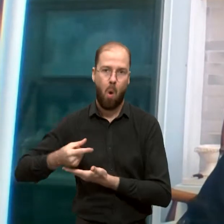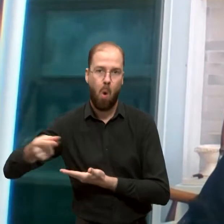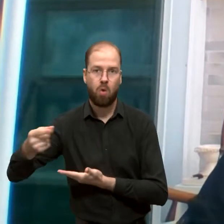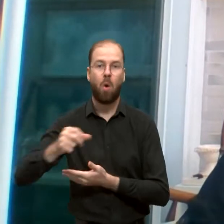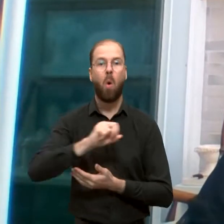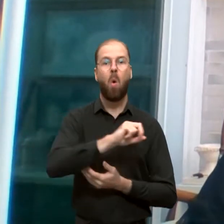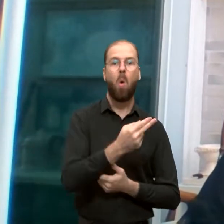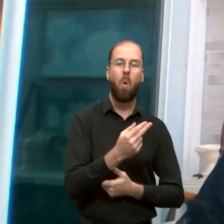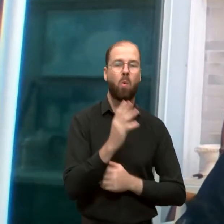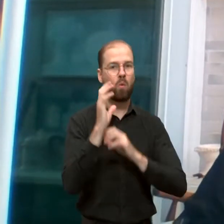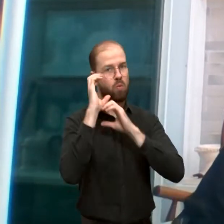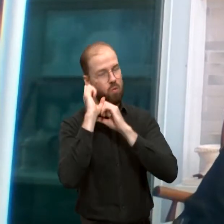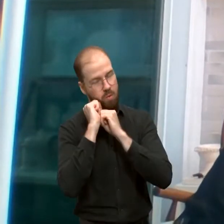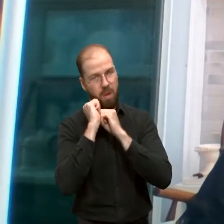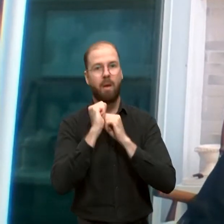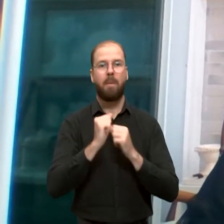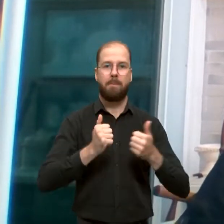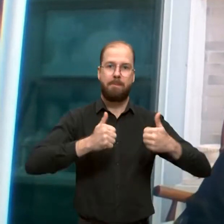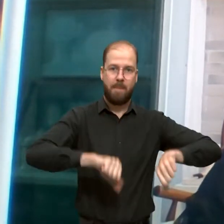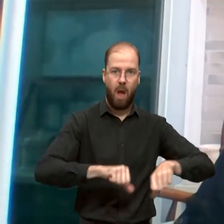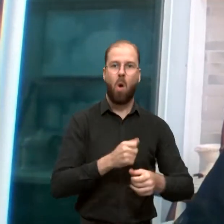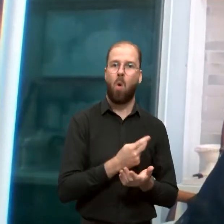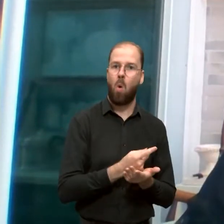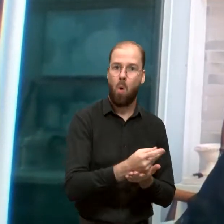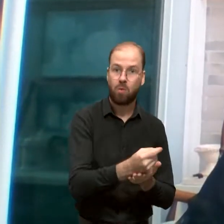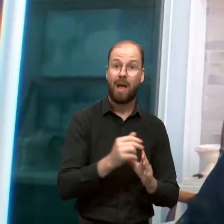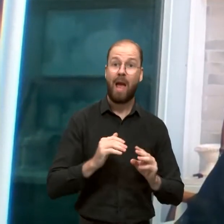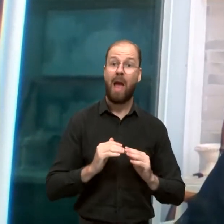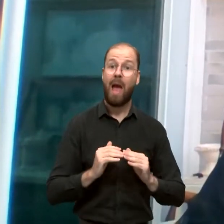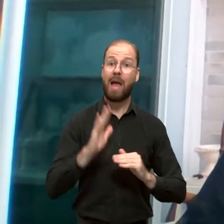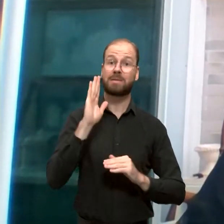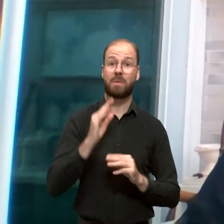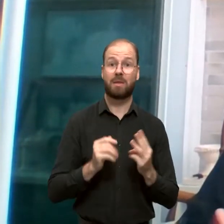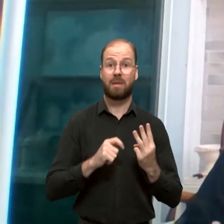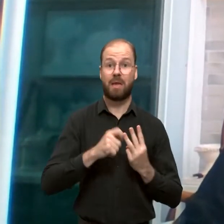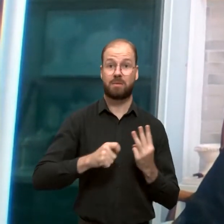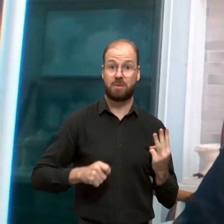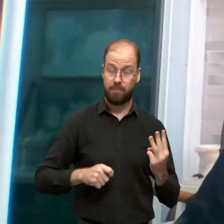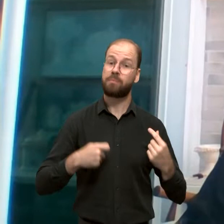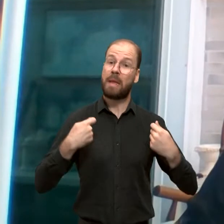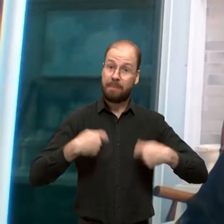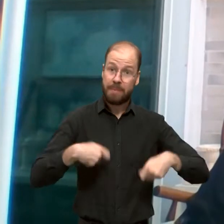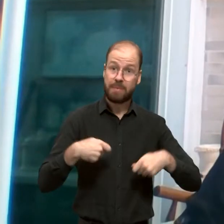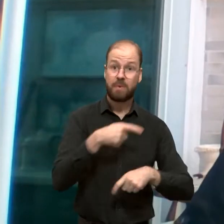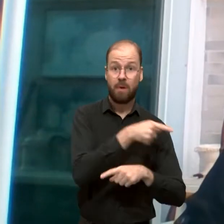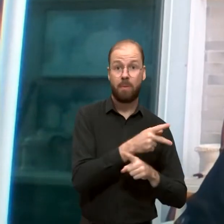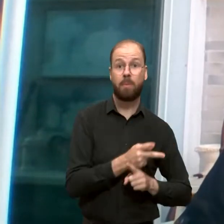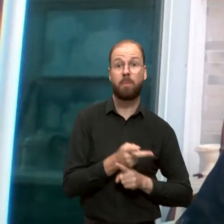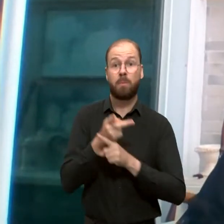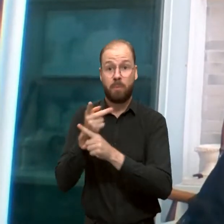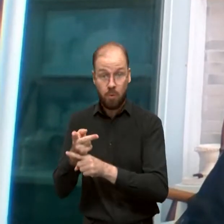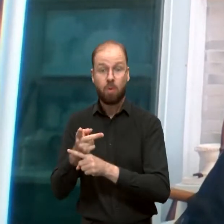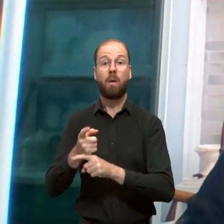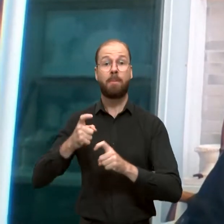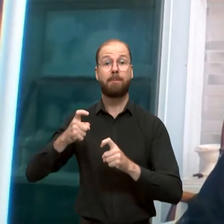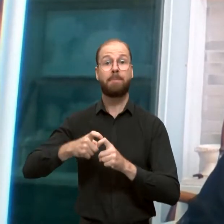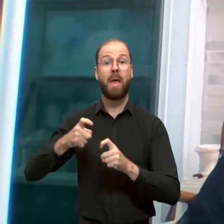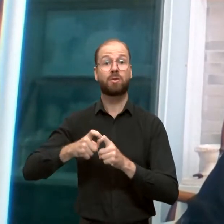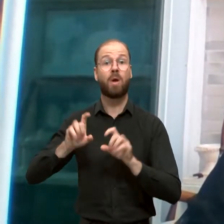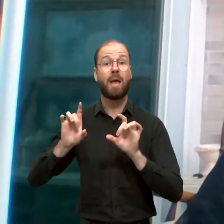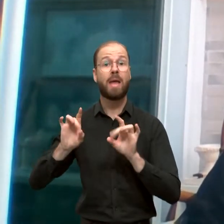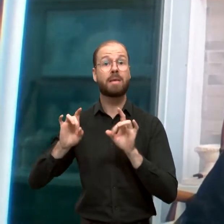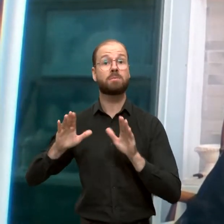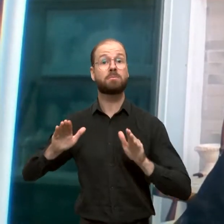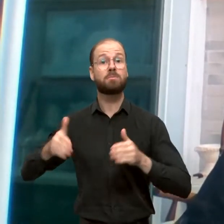crônico, acima de 3 meses. Aí sim ele deve procurar uma ajuda, de preferência com um médico especialista